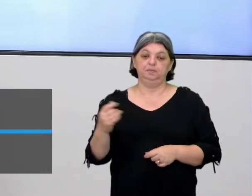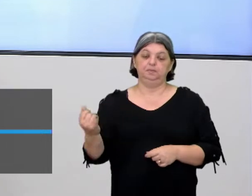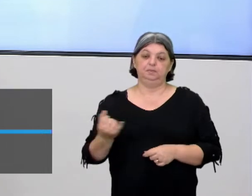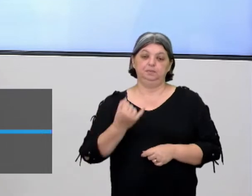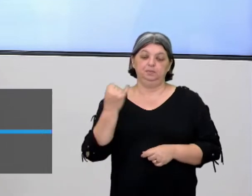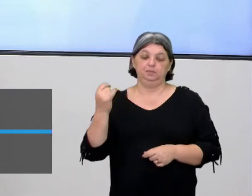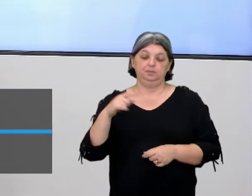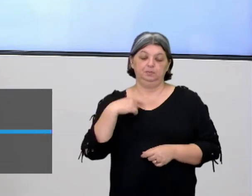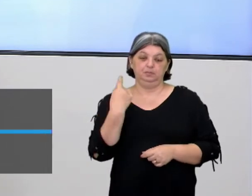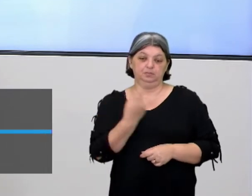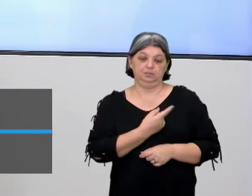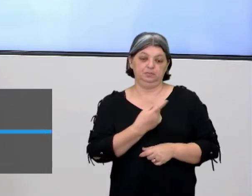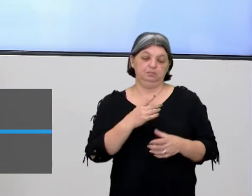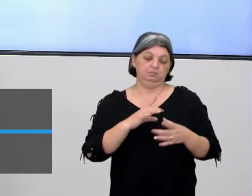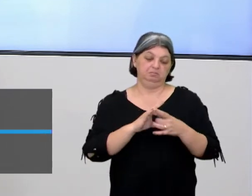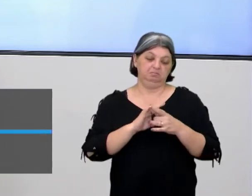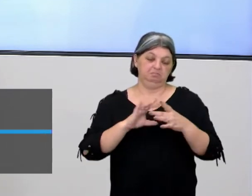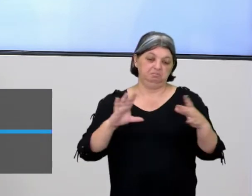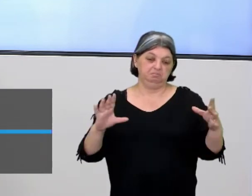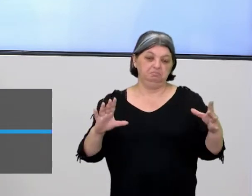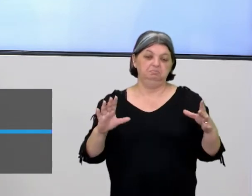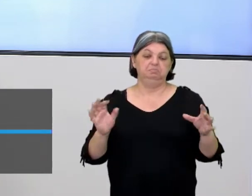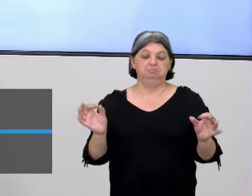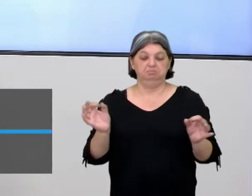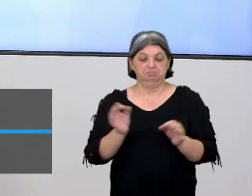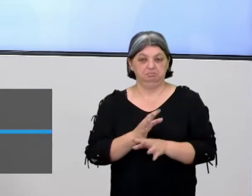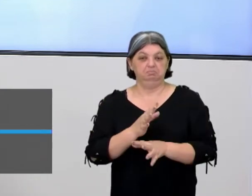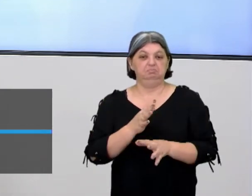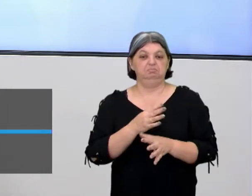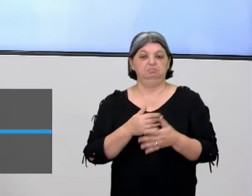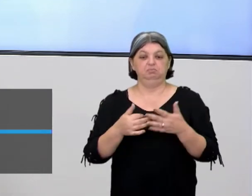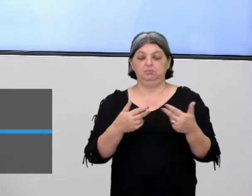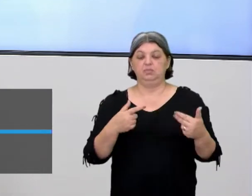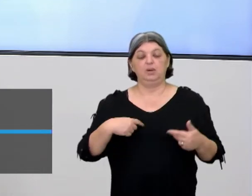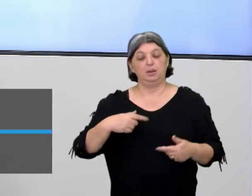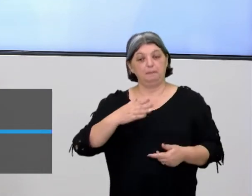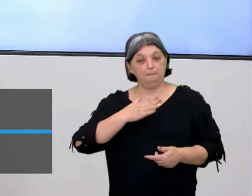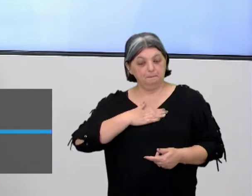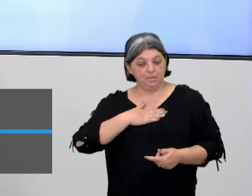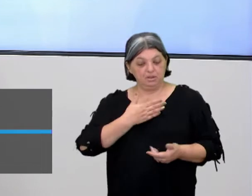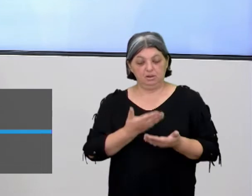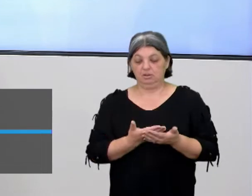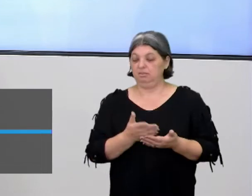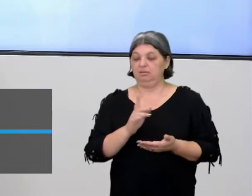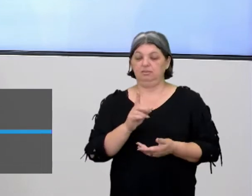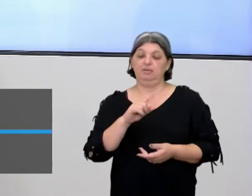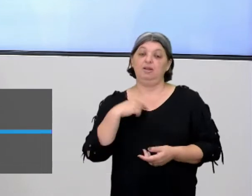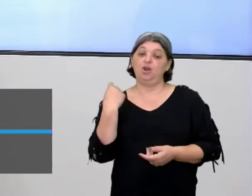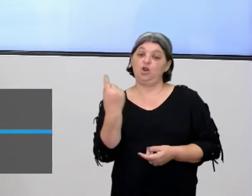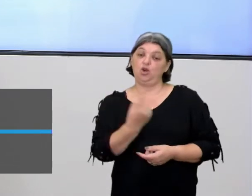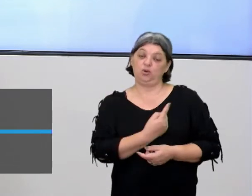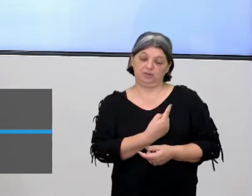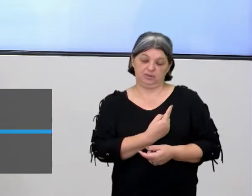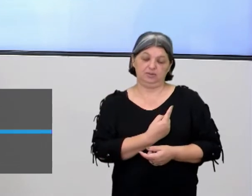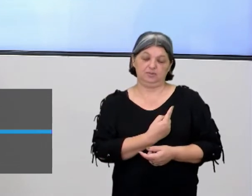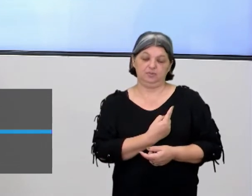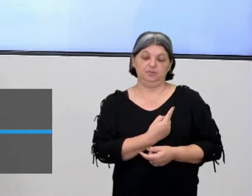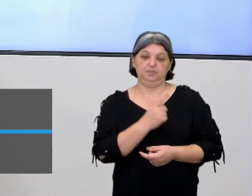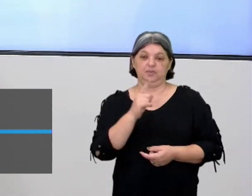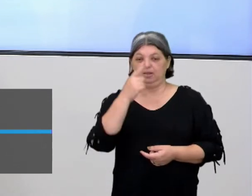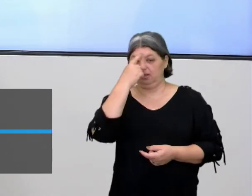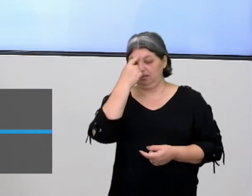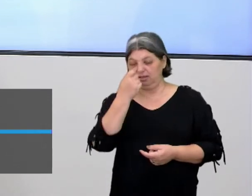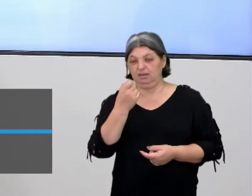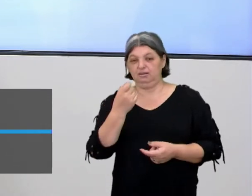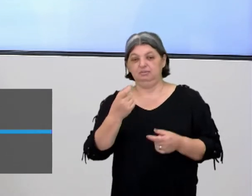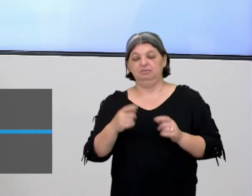para todas essas situações. A aula não é minha, a aula é nossa, tudo bem? Então, essa é a ideia. Então, eu